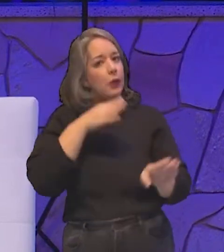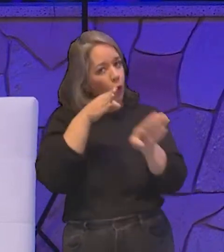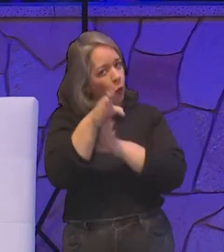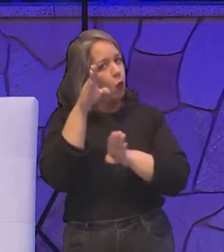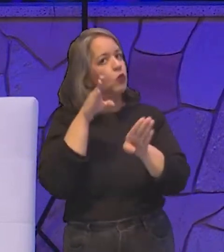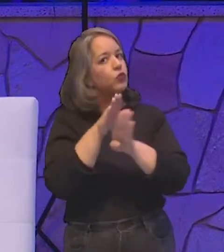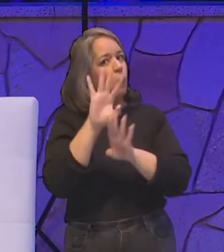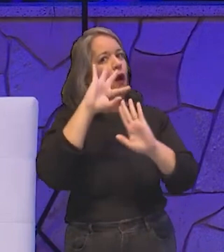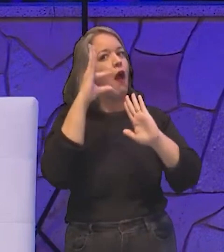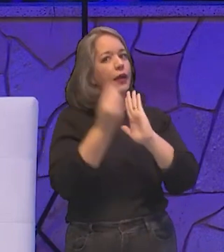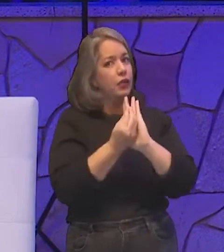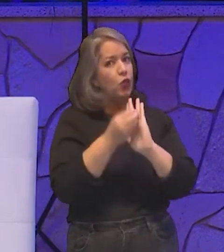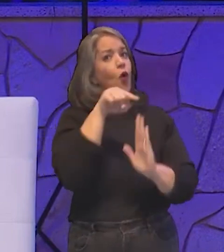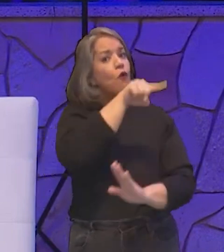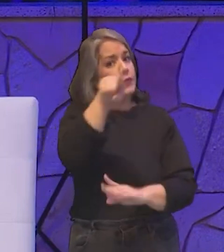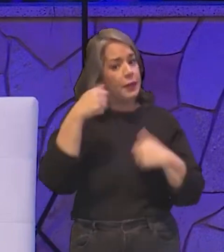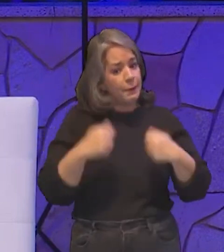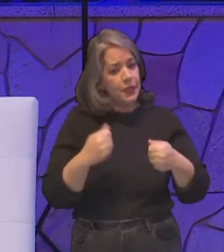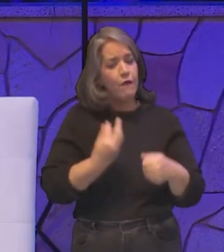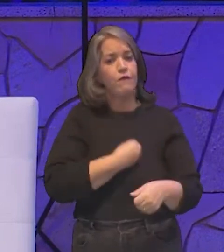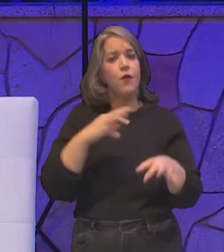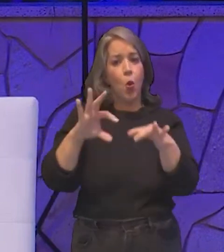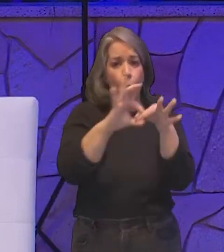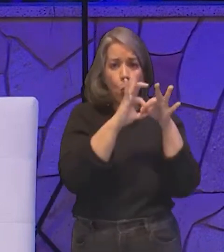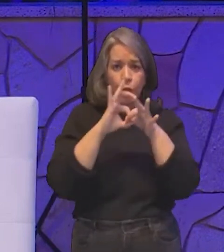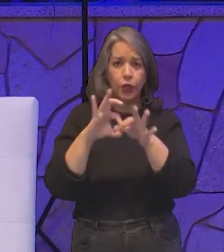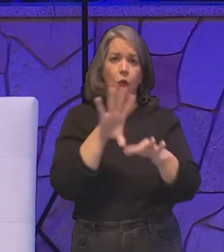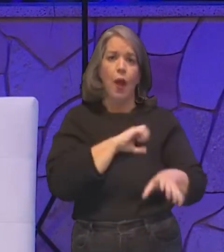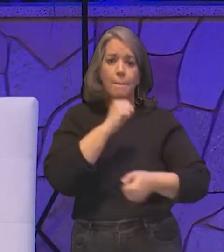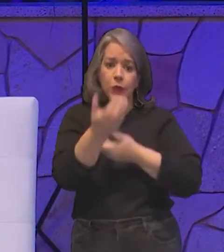sustentar uma missão maior dele de ir pregar até a Espanha.